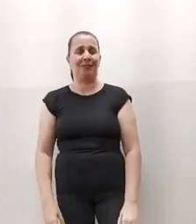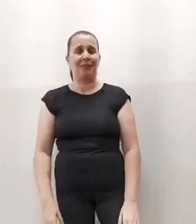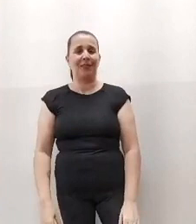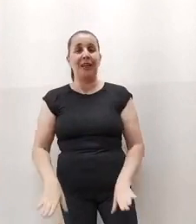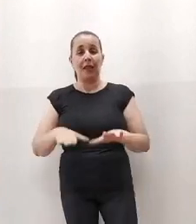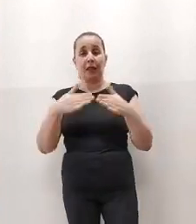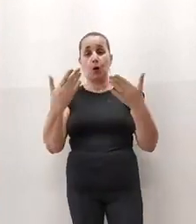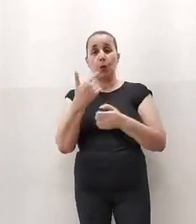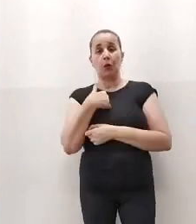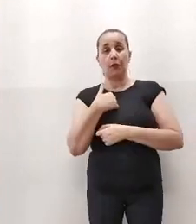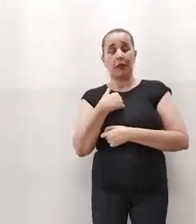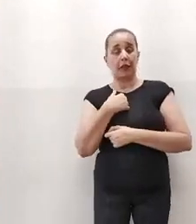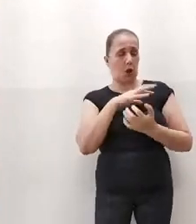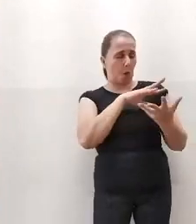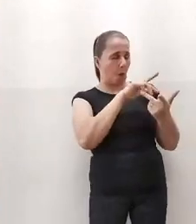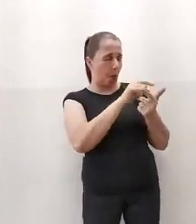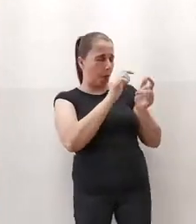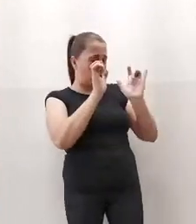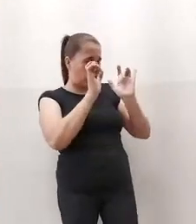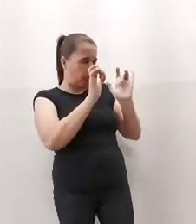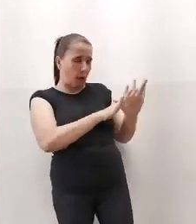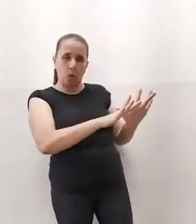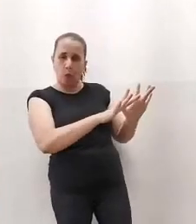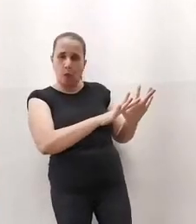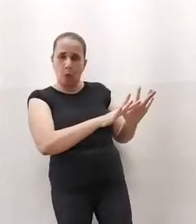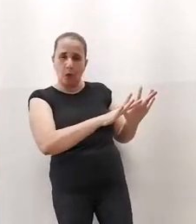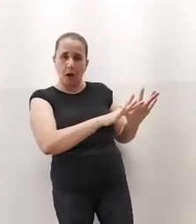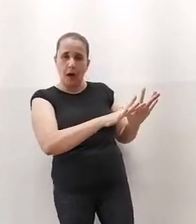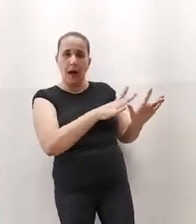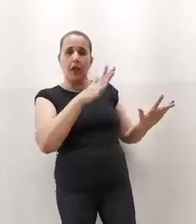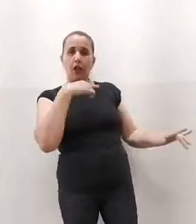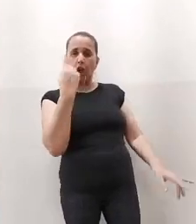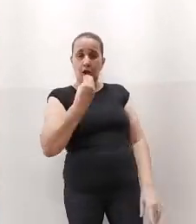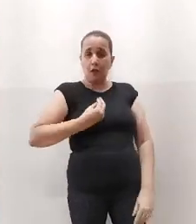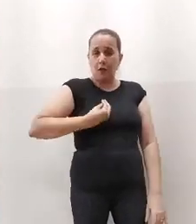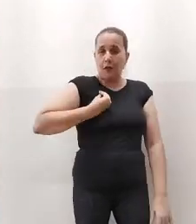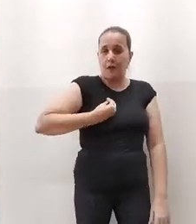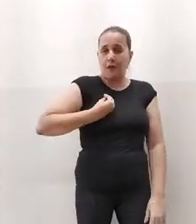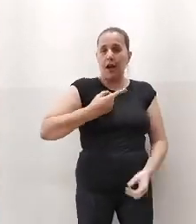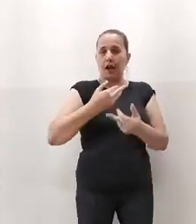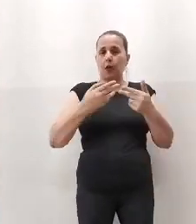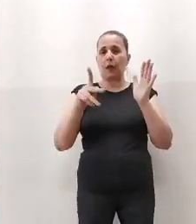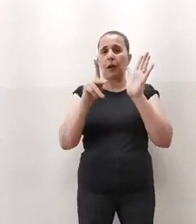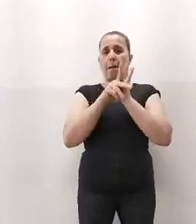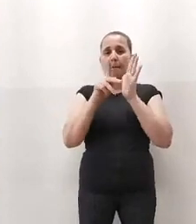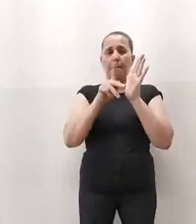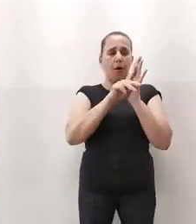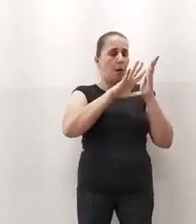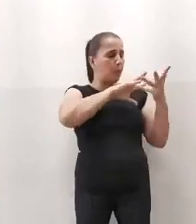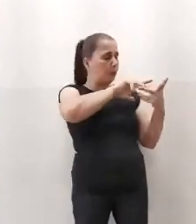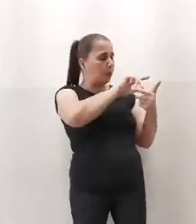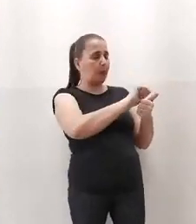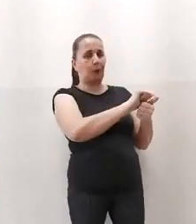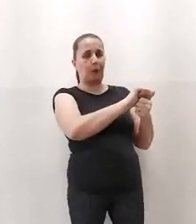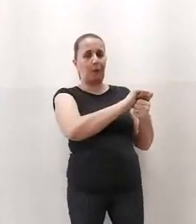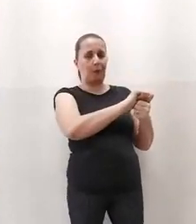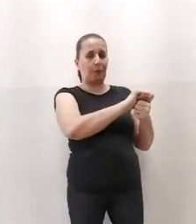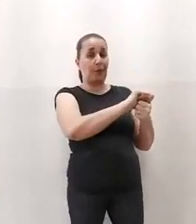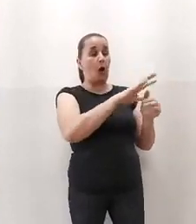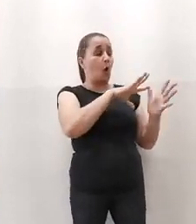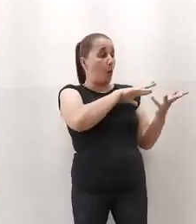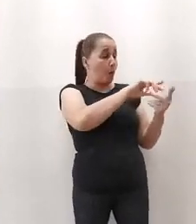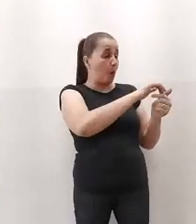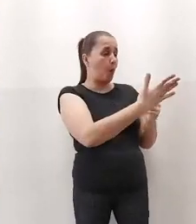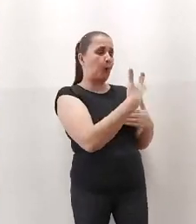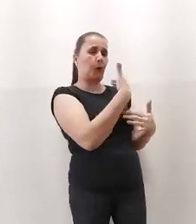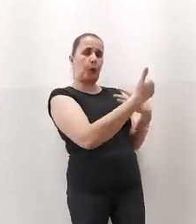Enquanto não largarmos essa visão terrena, viveremos as coisas estabelecidas no mundo. O mundo